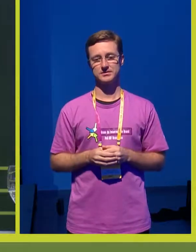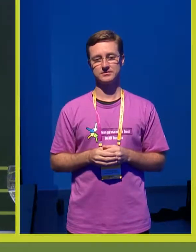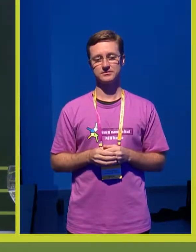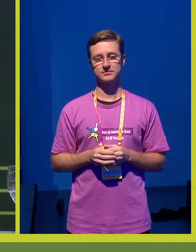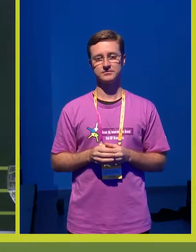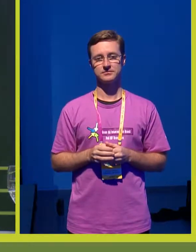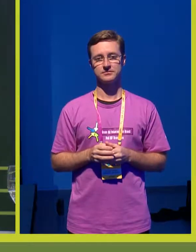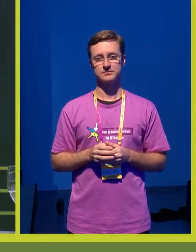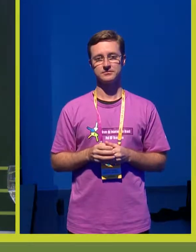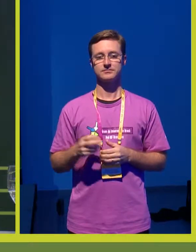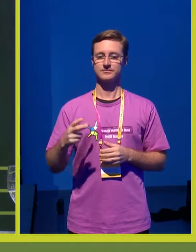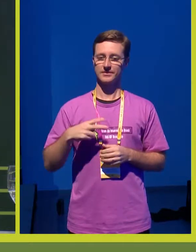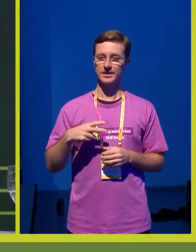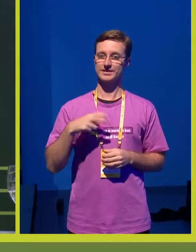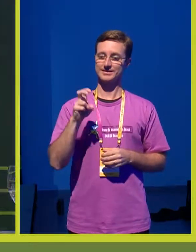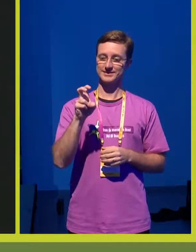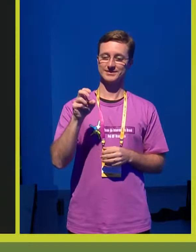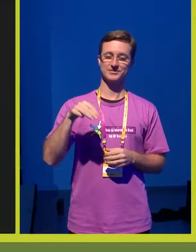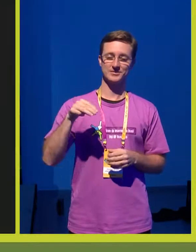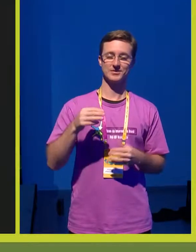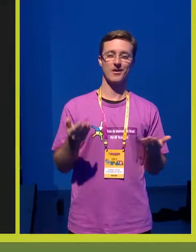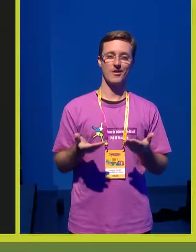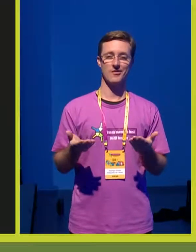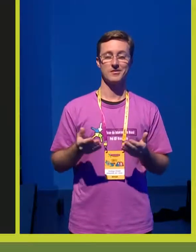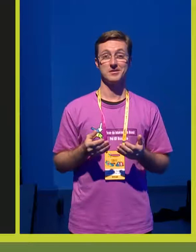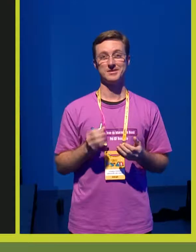eu tenho cinco minutos agora ok